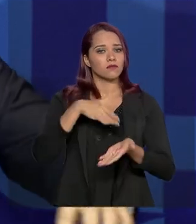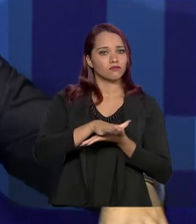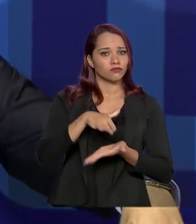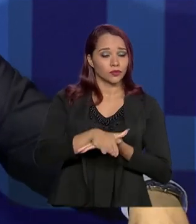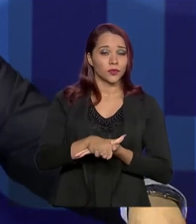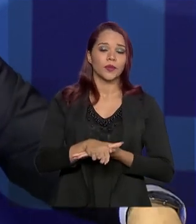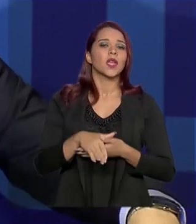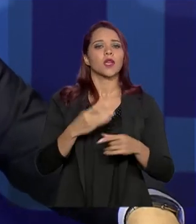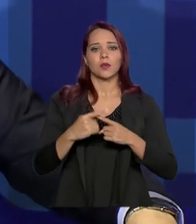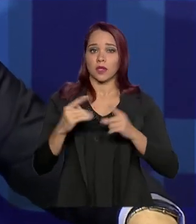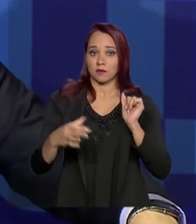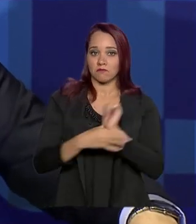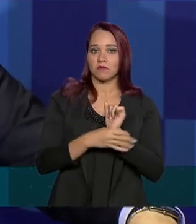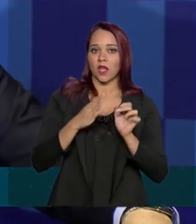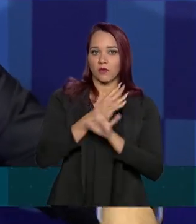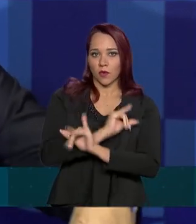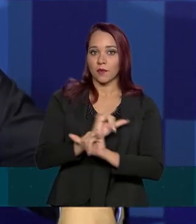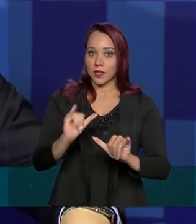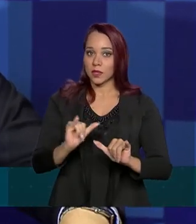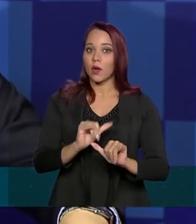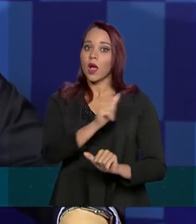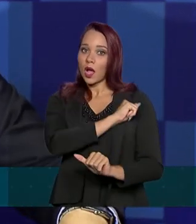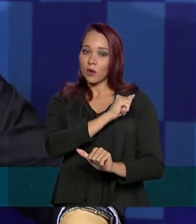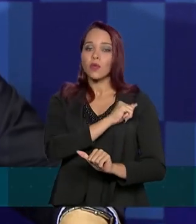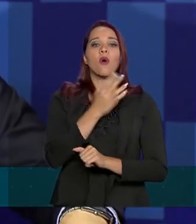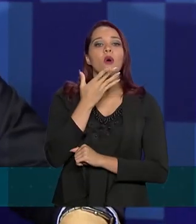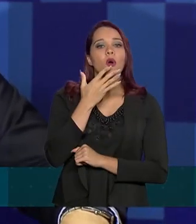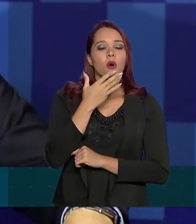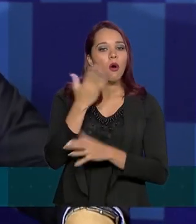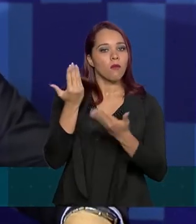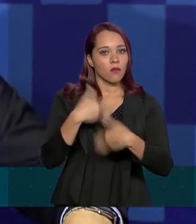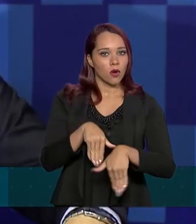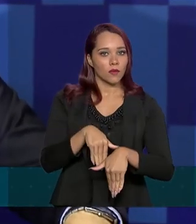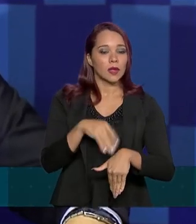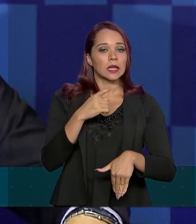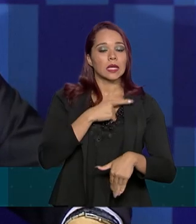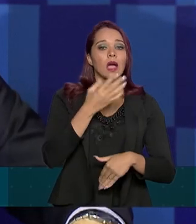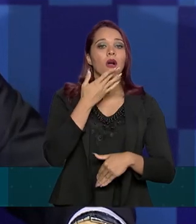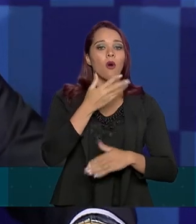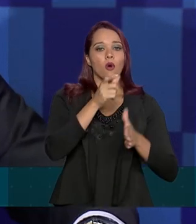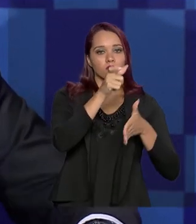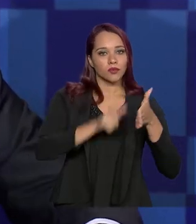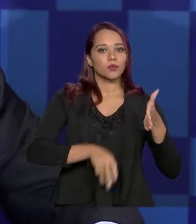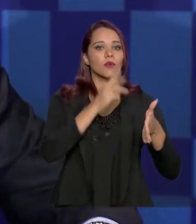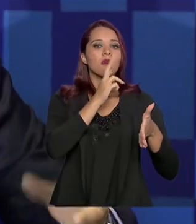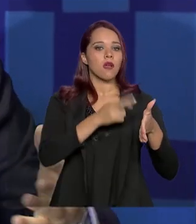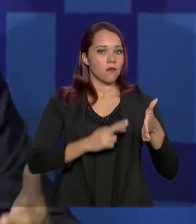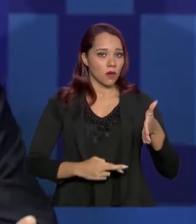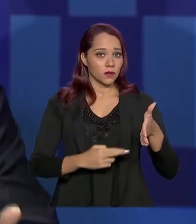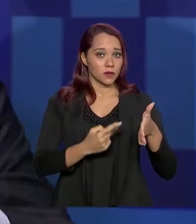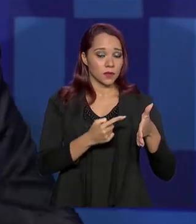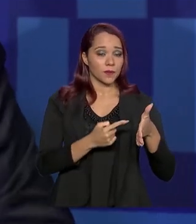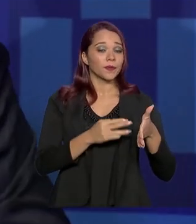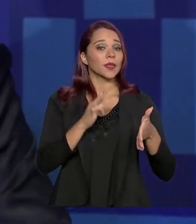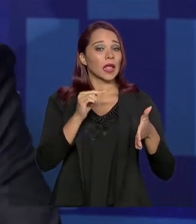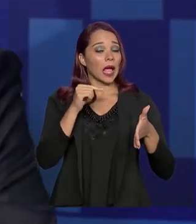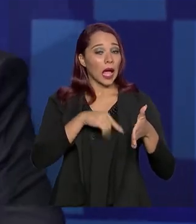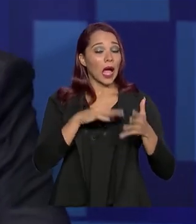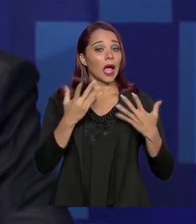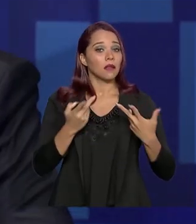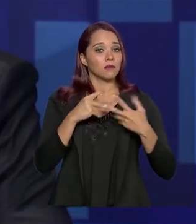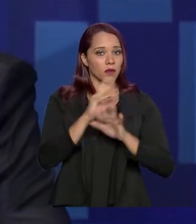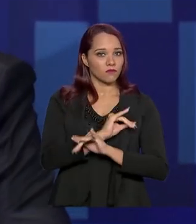segurança, você tem a informação do aluno e a cor da prova que ele fez, a cor do gabarito da prova dele. Essa informação,